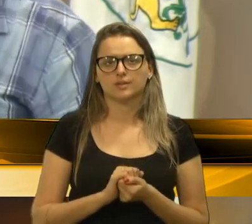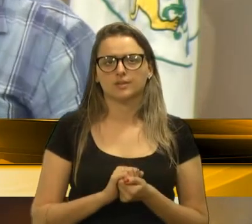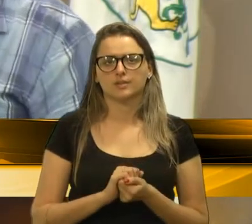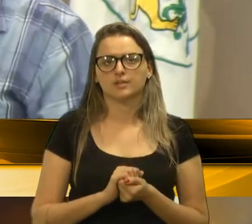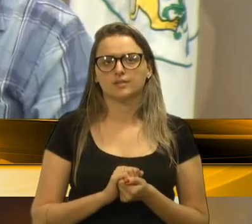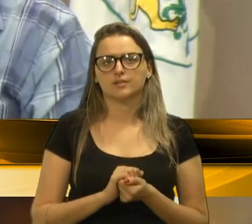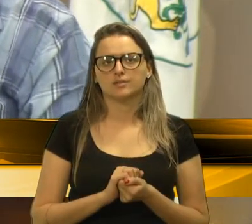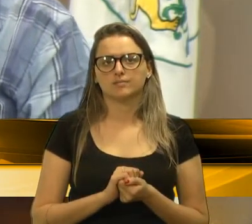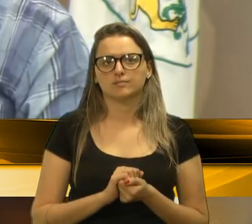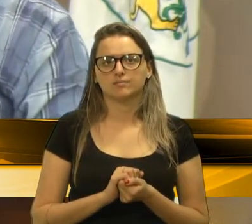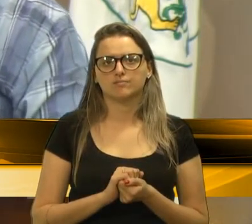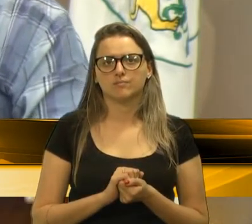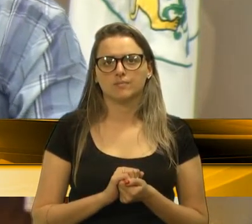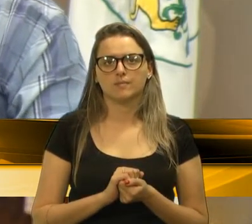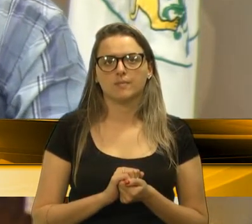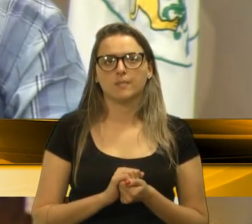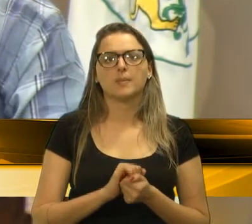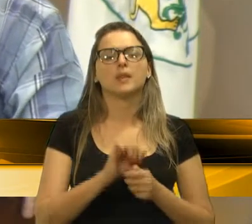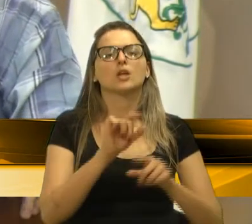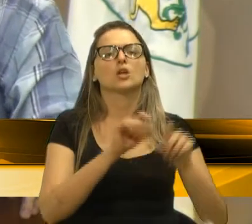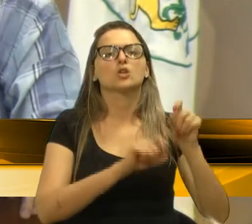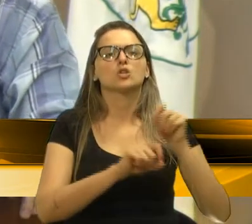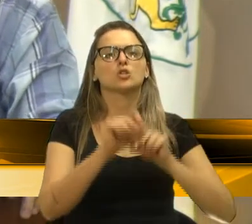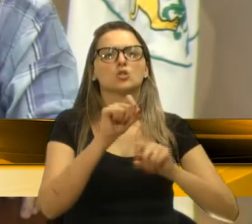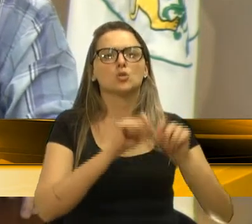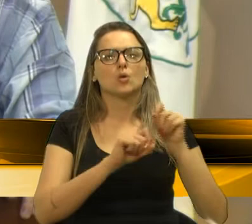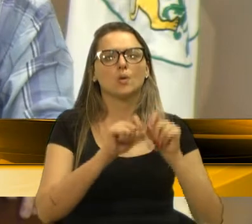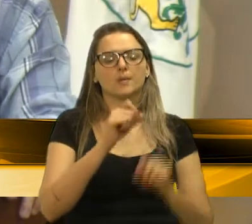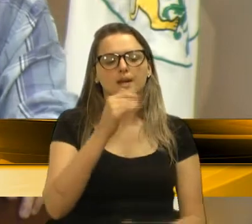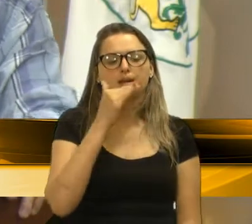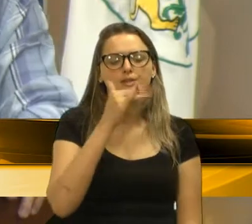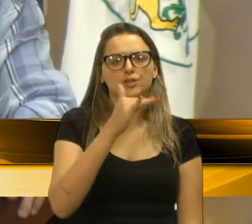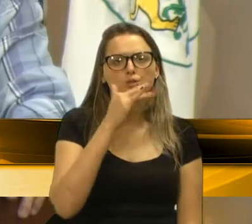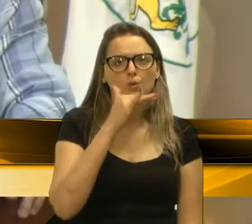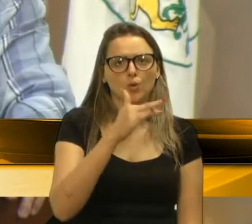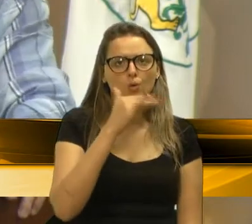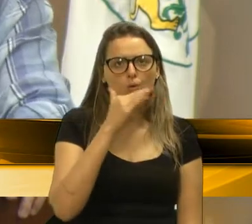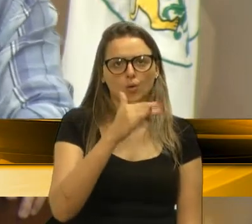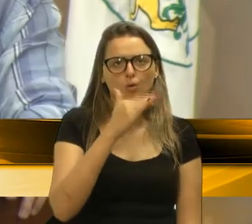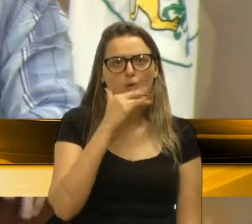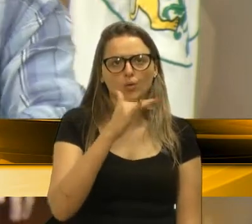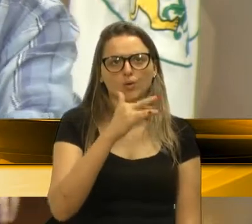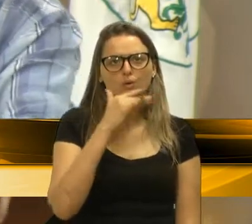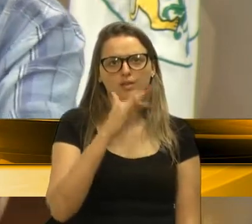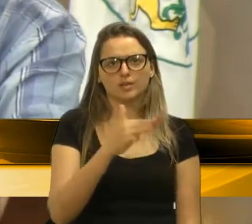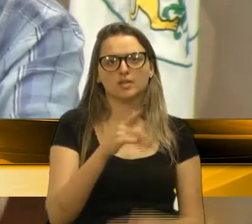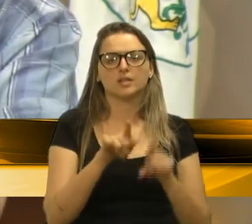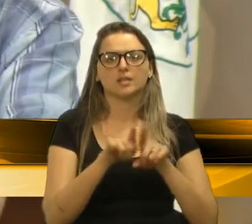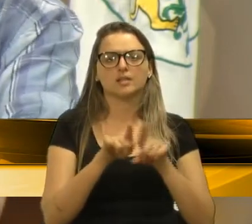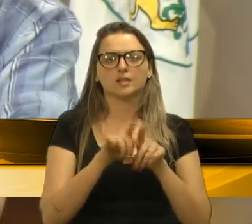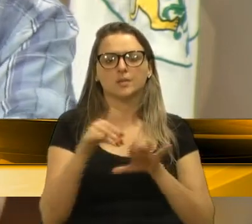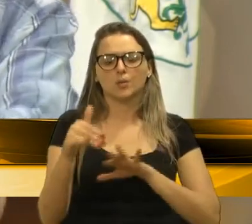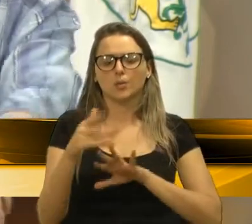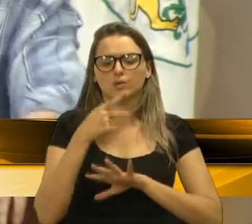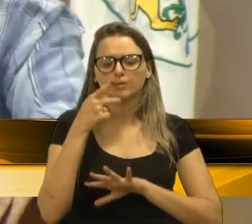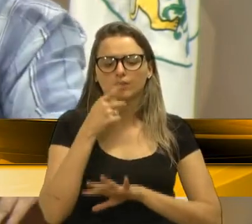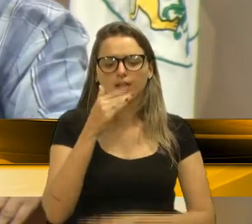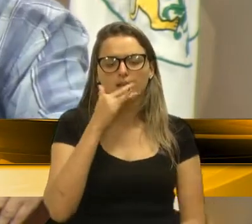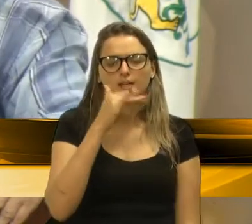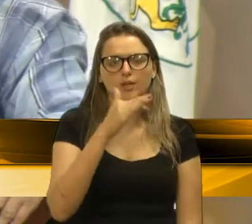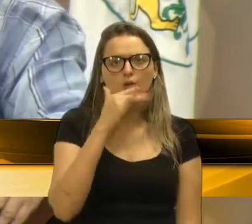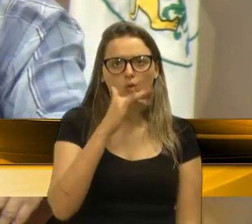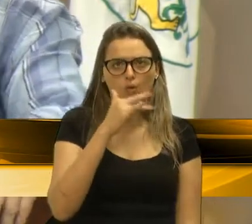a questão das cores a questão das cores quando a gente fala em cores é